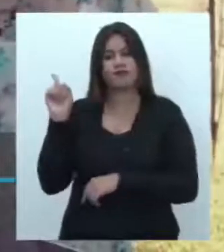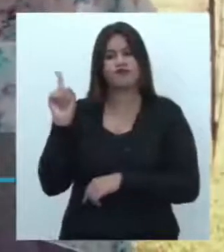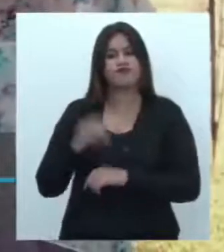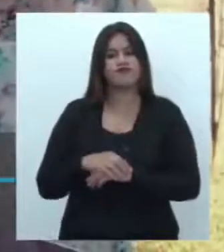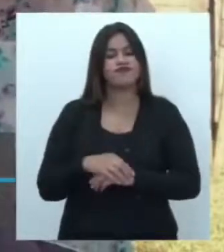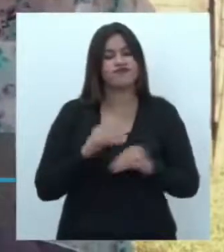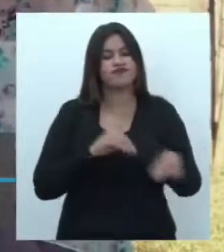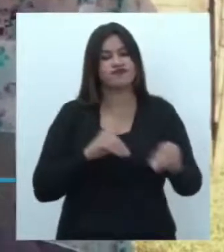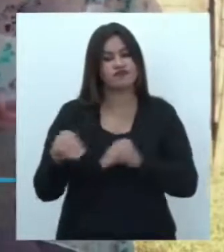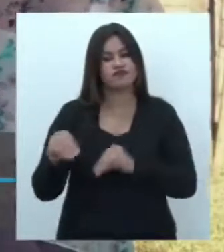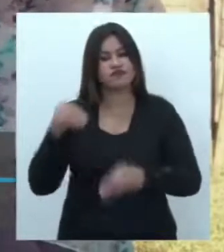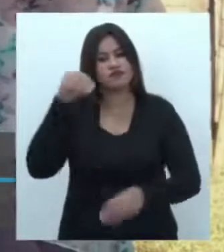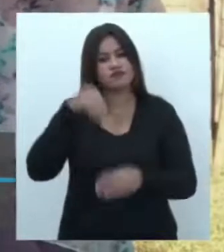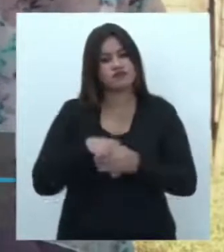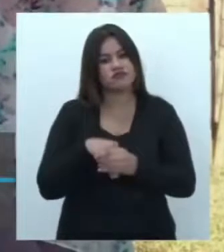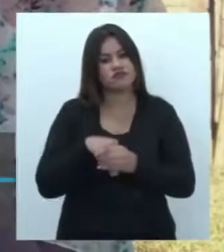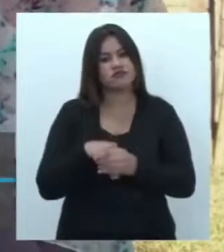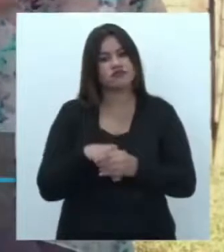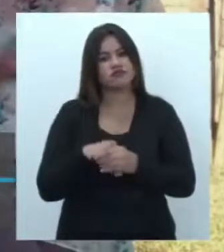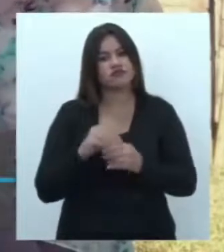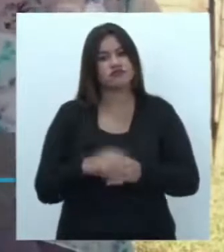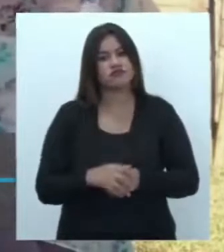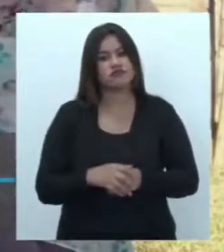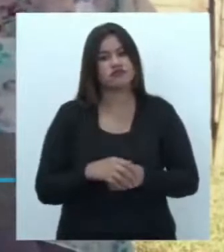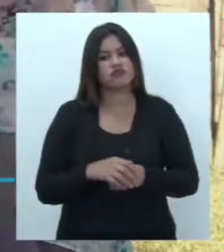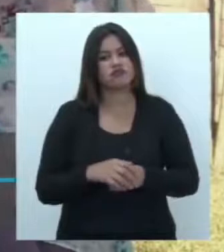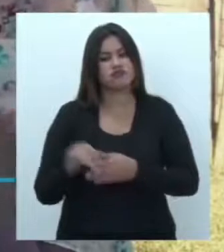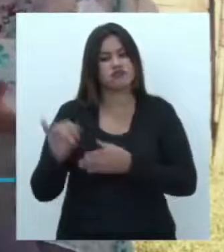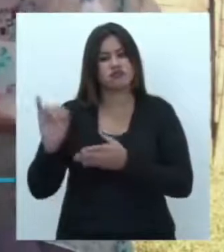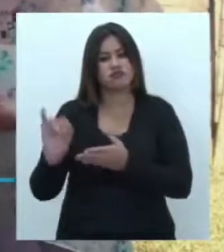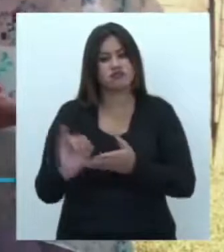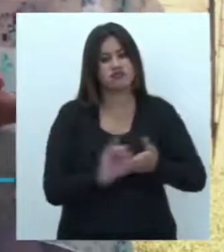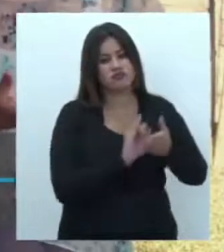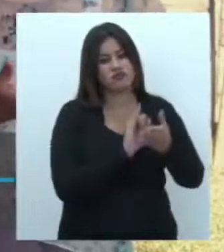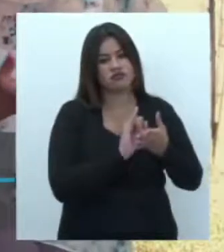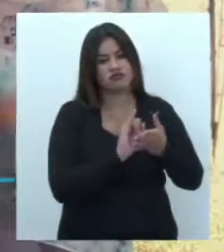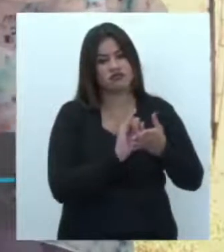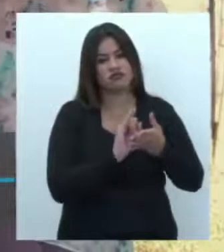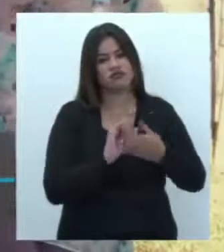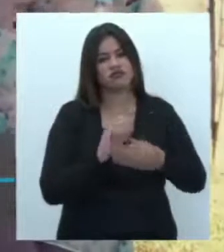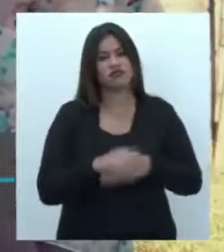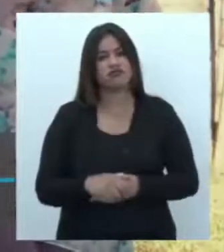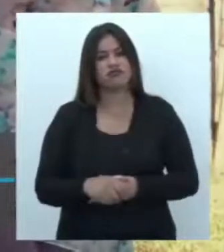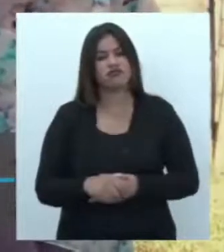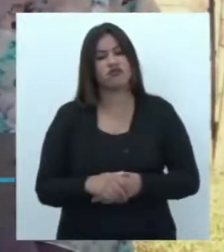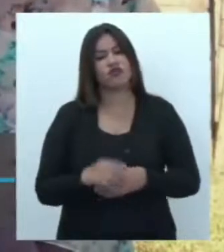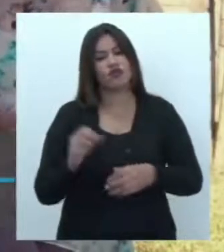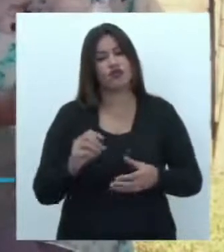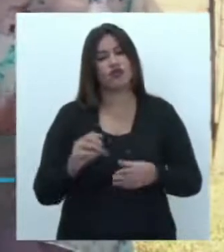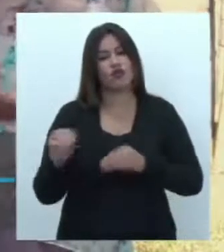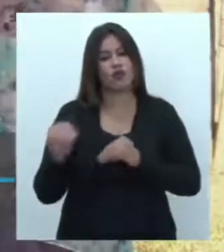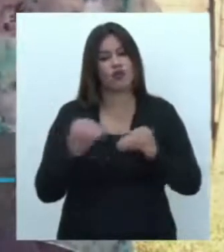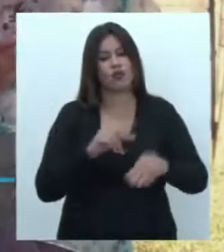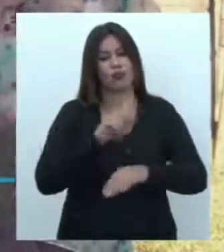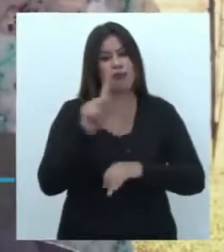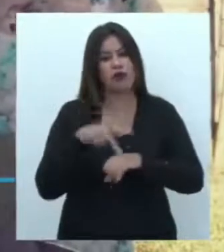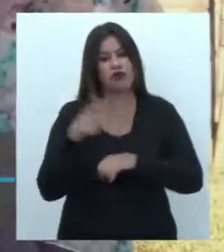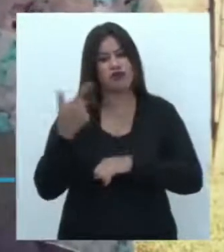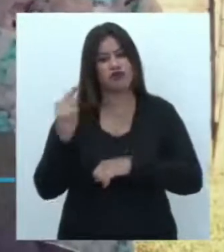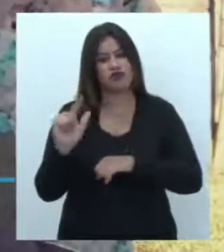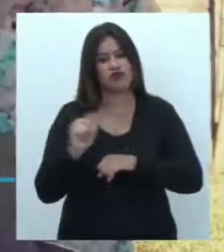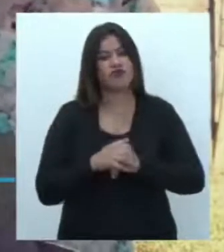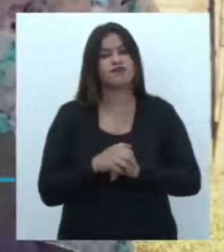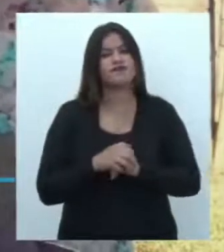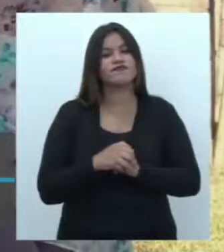migração interna, migração externa ou migração internacional, e dentro da